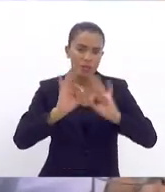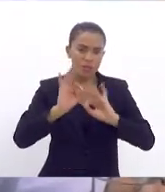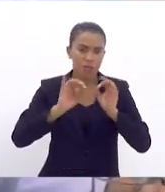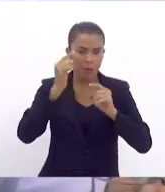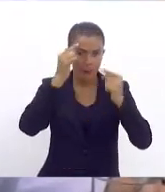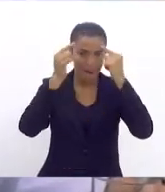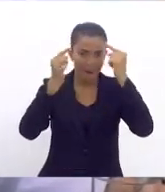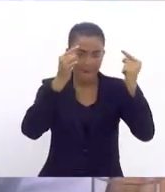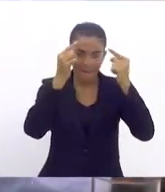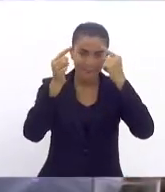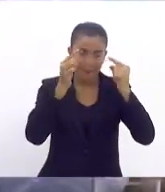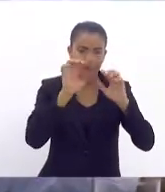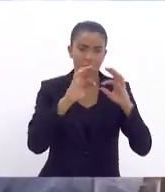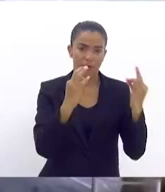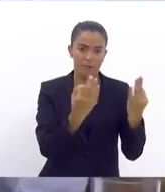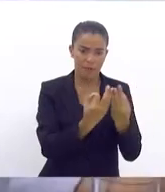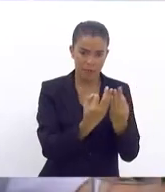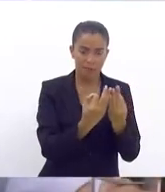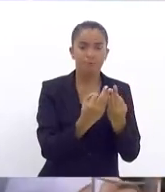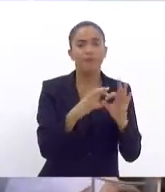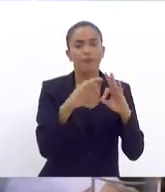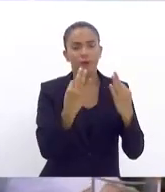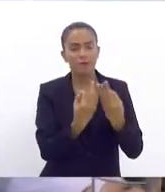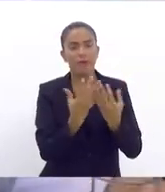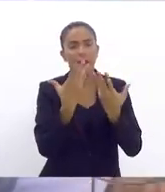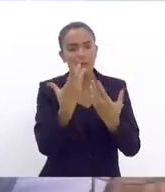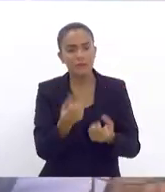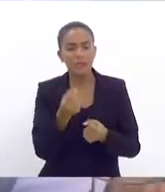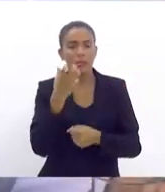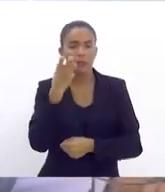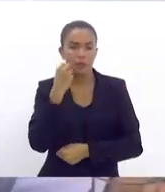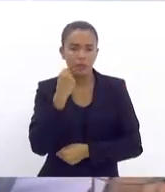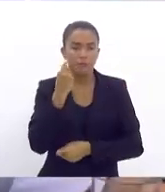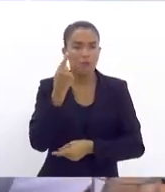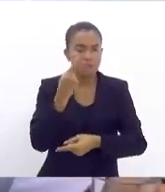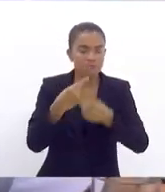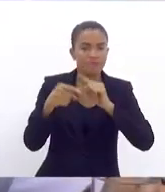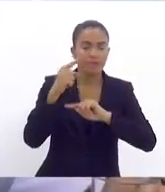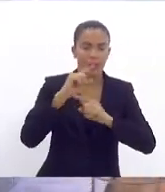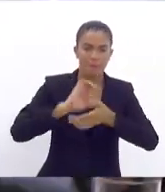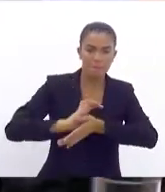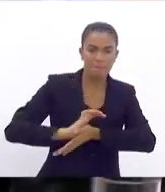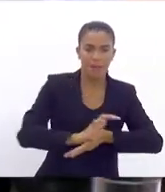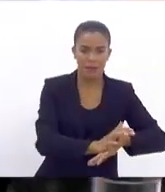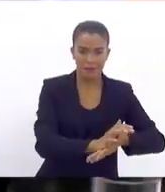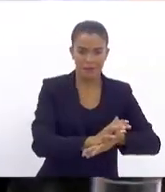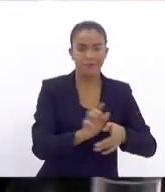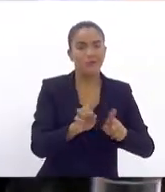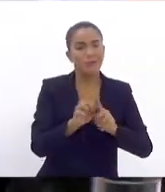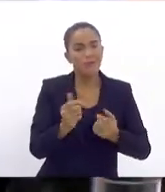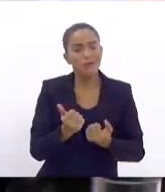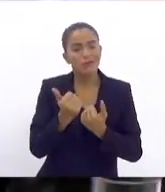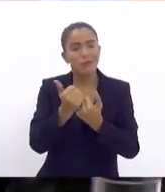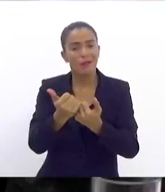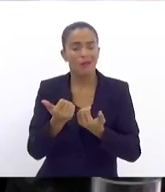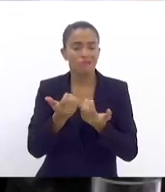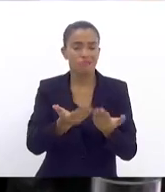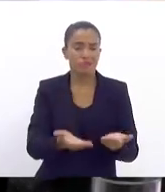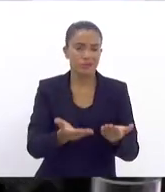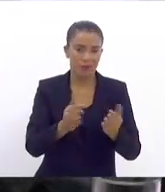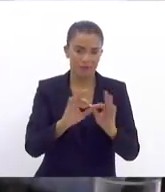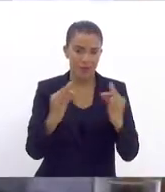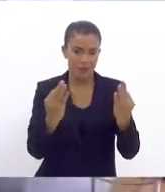estimular as famílias que adotem, superar preconceitos, quanto também para dar amparo e suporte àquelas famílias que